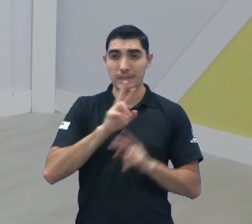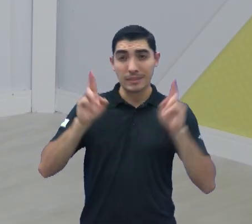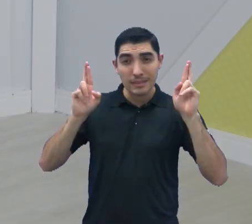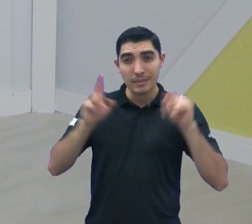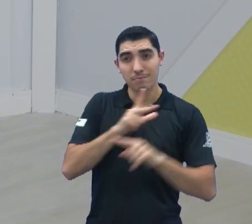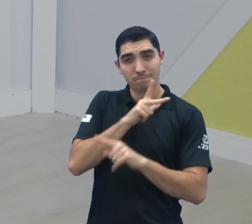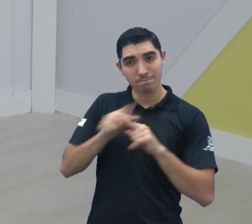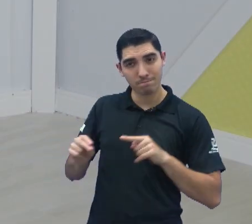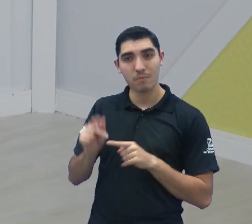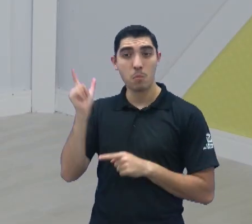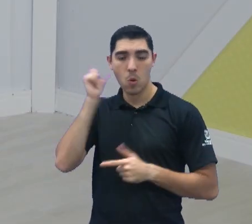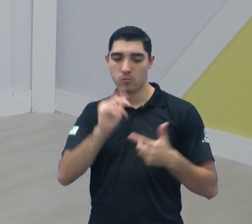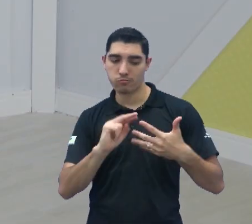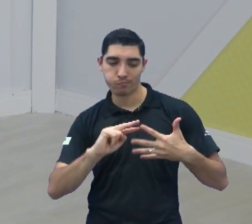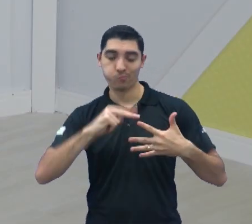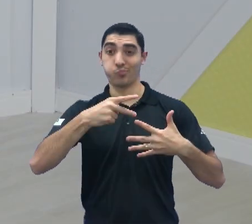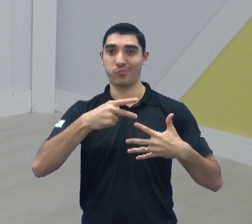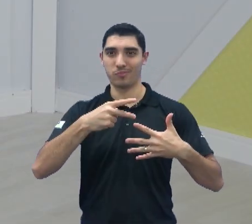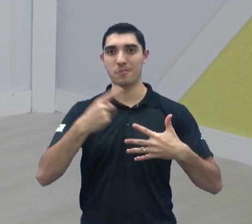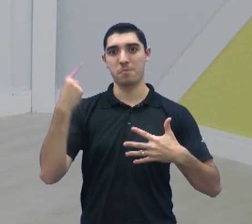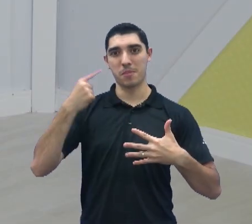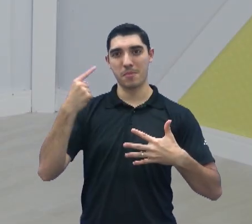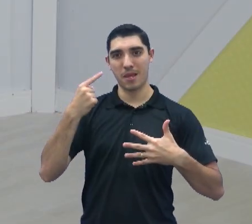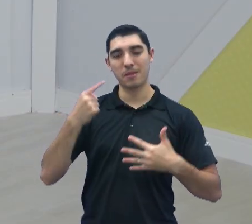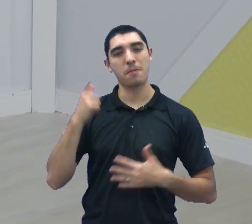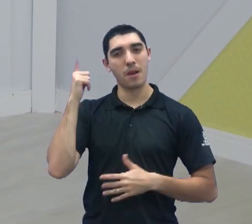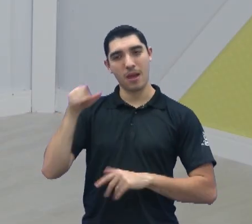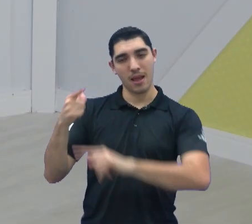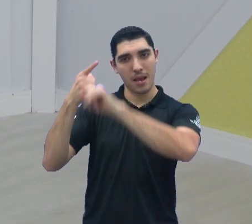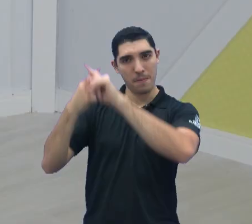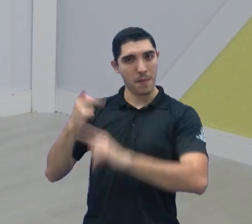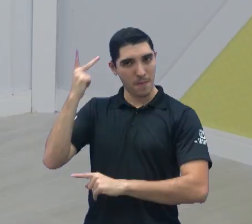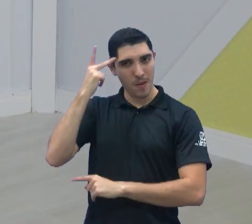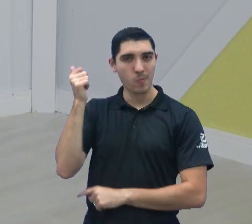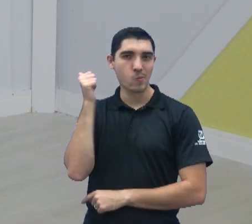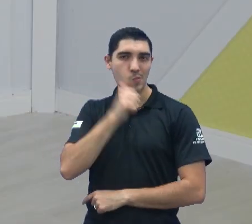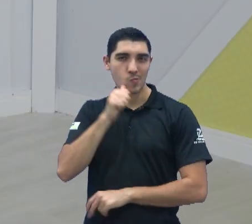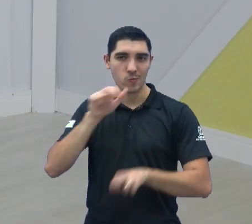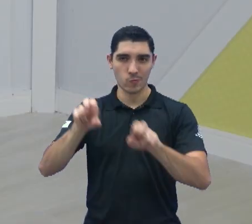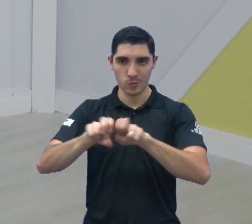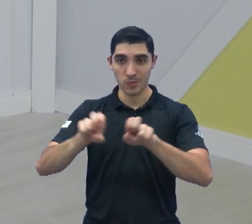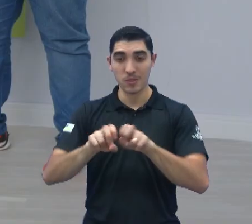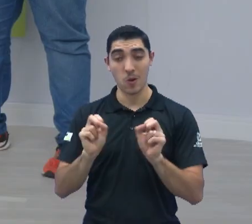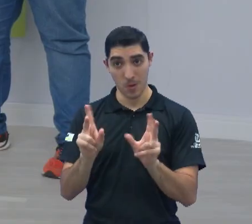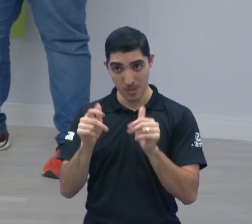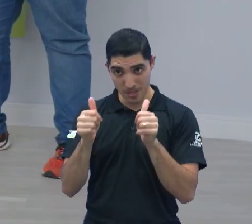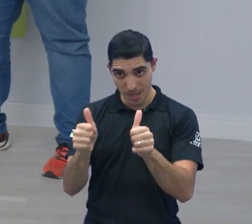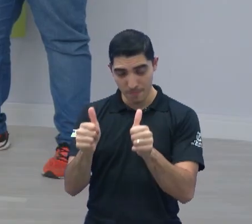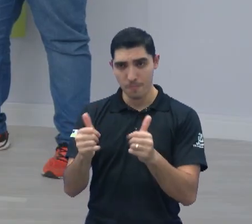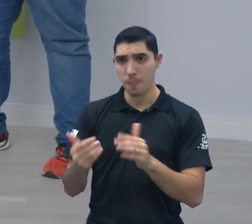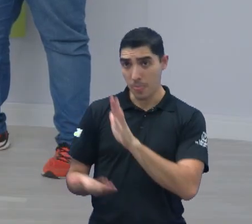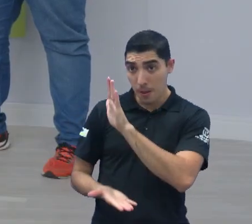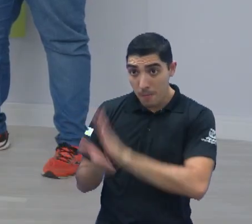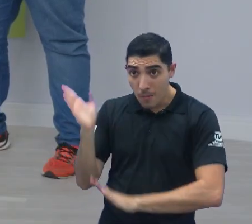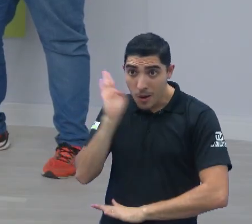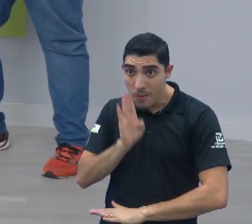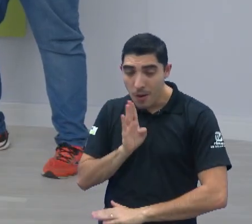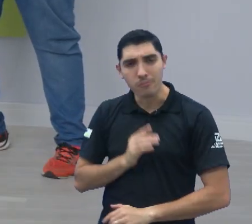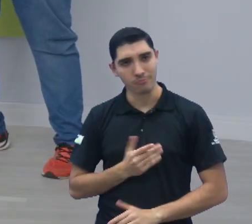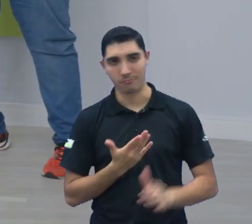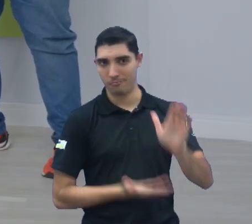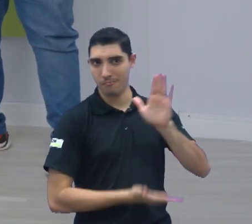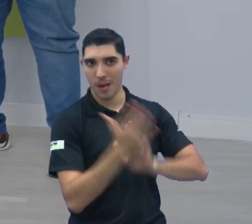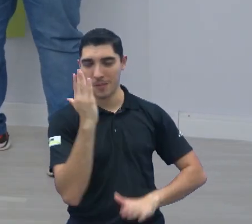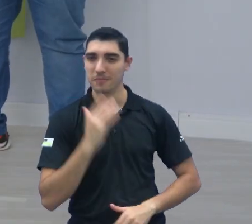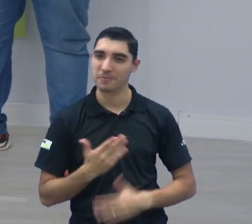soberano ali em cima na classificação do Campeonato Paulista de Futsal Feminino, tá certo? Paulito, vambora? Partiu. Partiu,